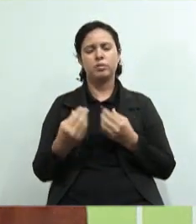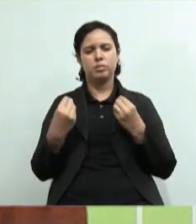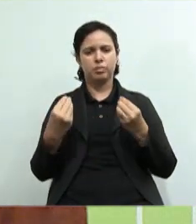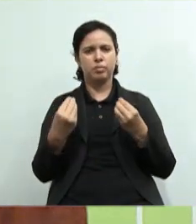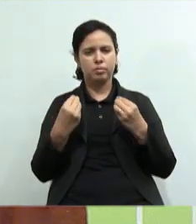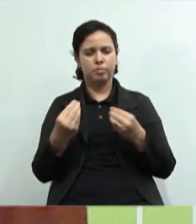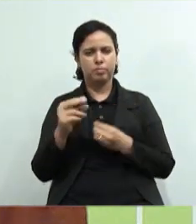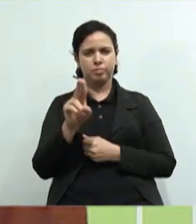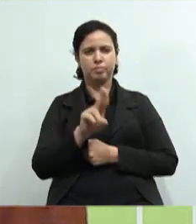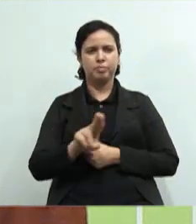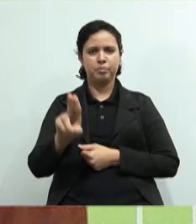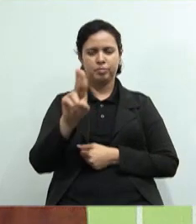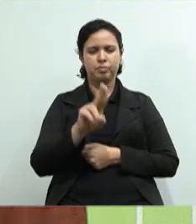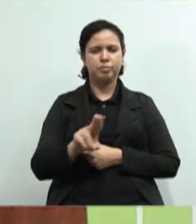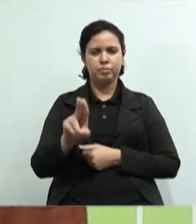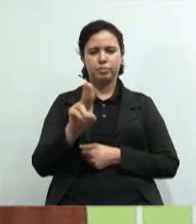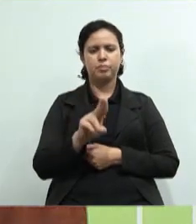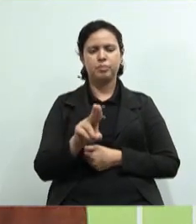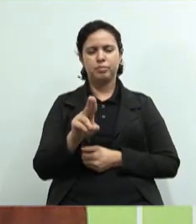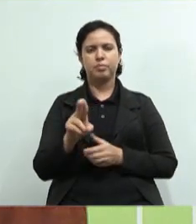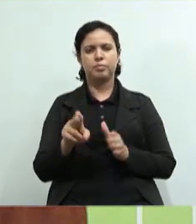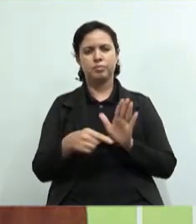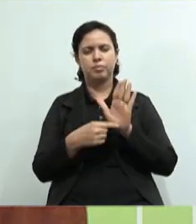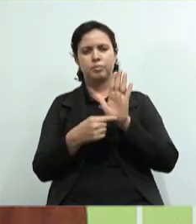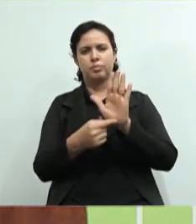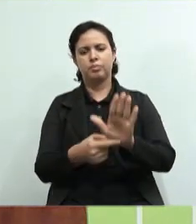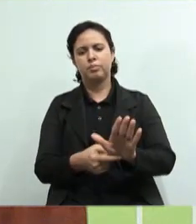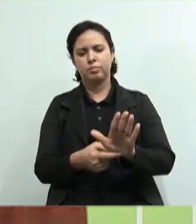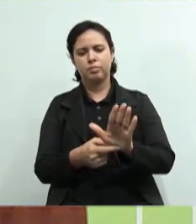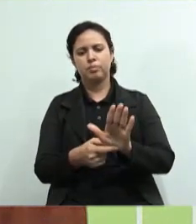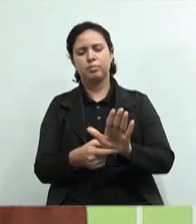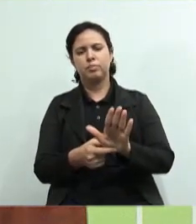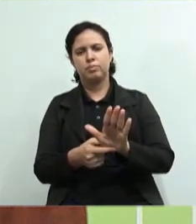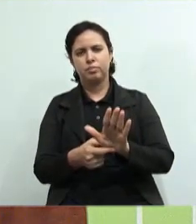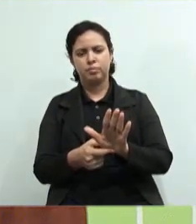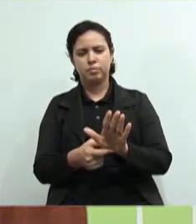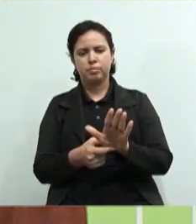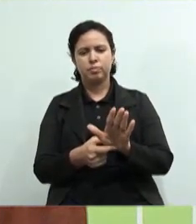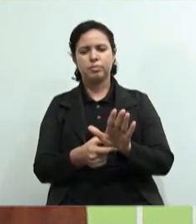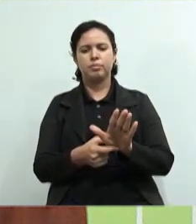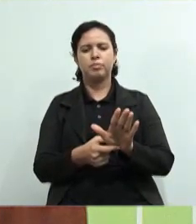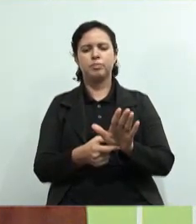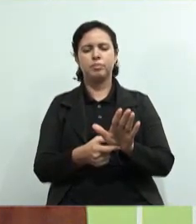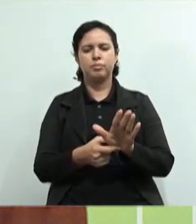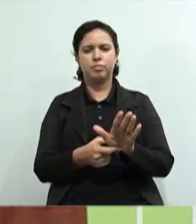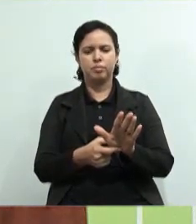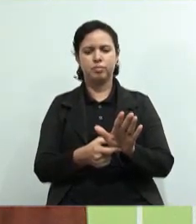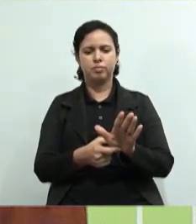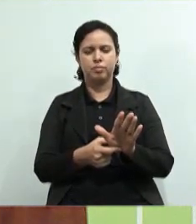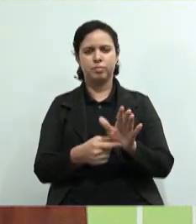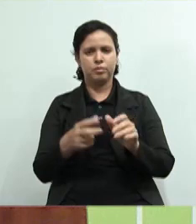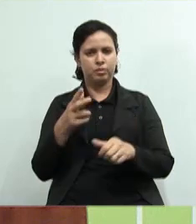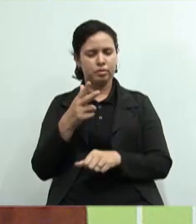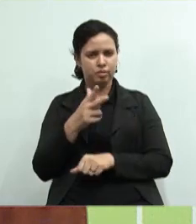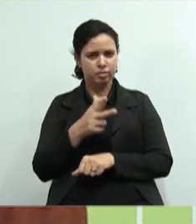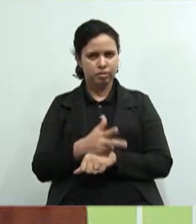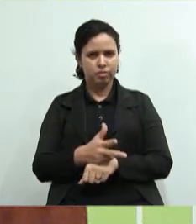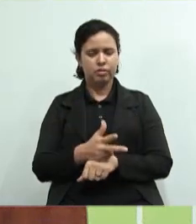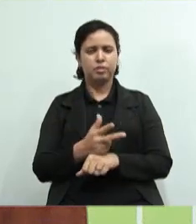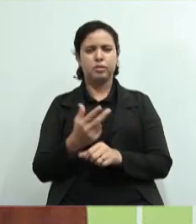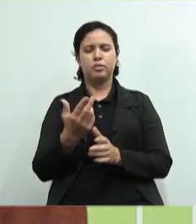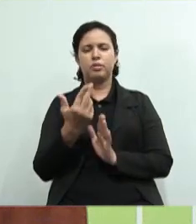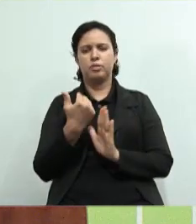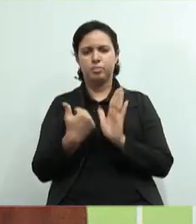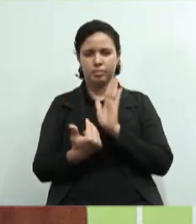como utilizar, inclusive baseado na vinheta que nós mostramos para vocês, né, em que a imagem